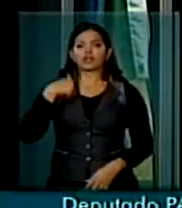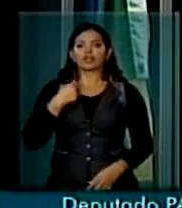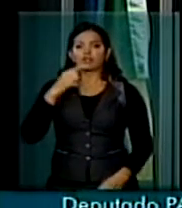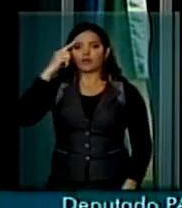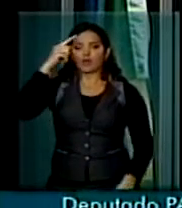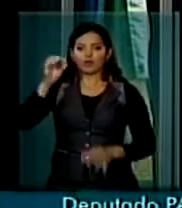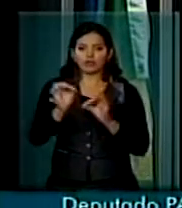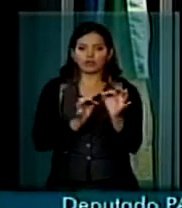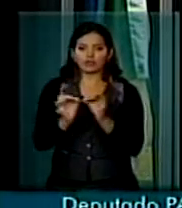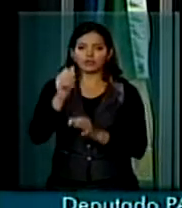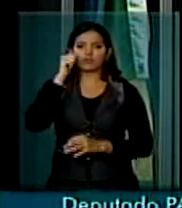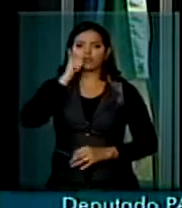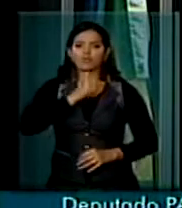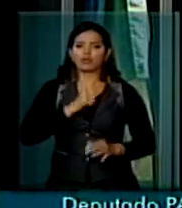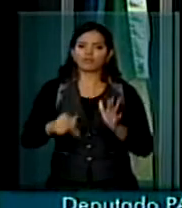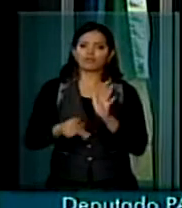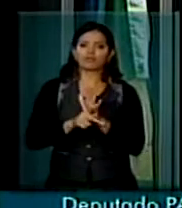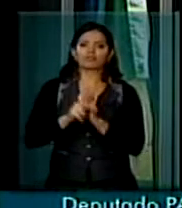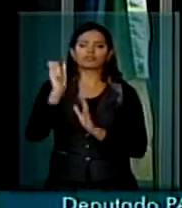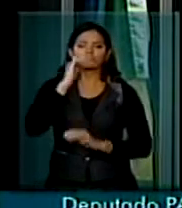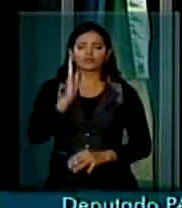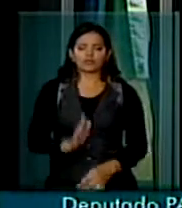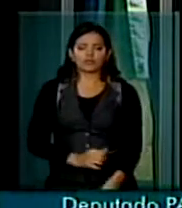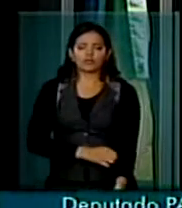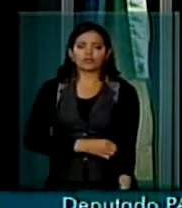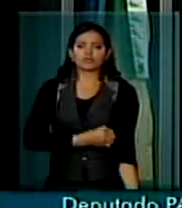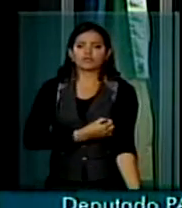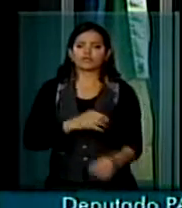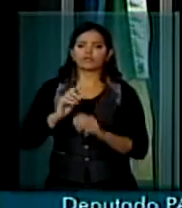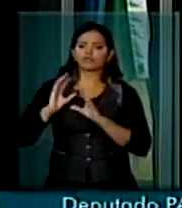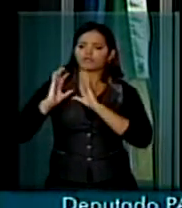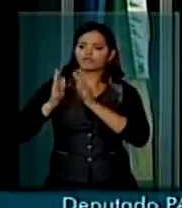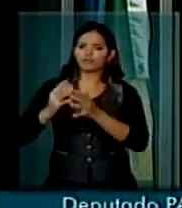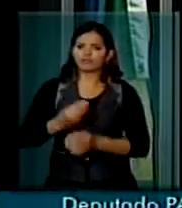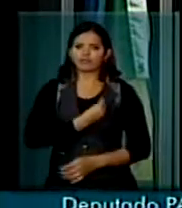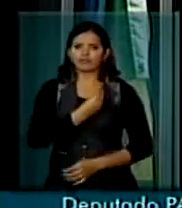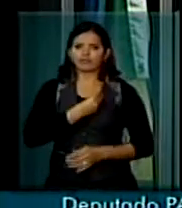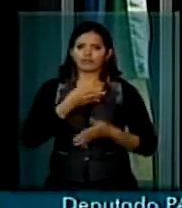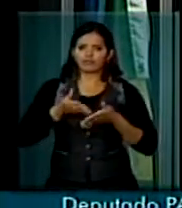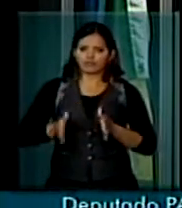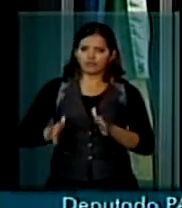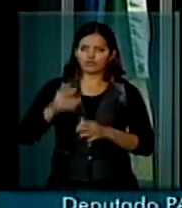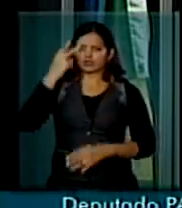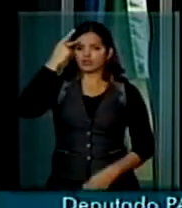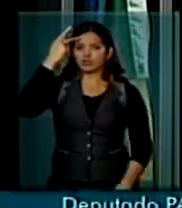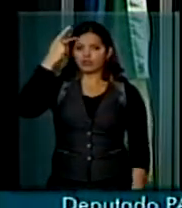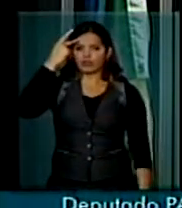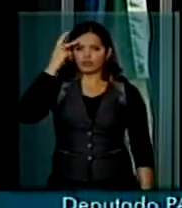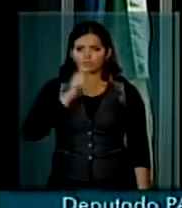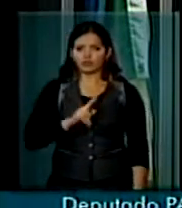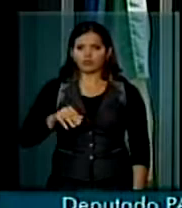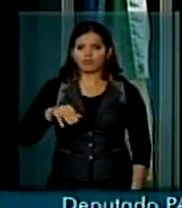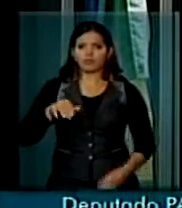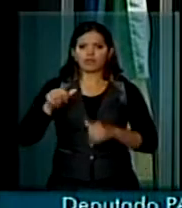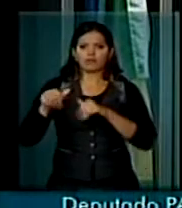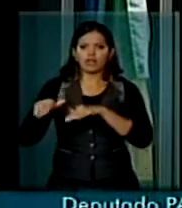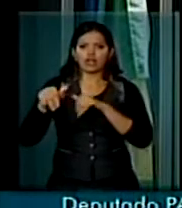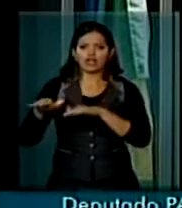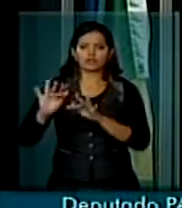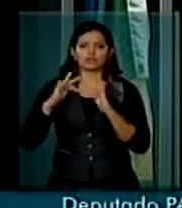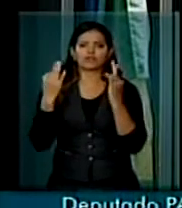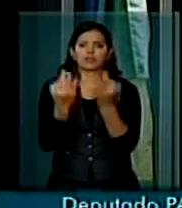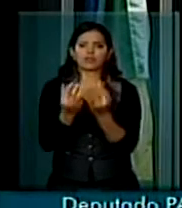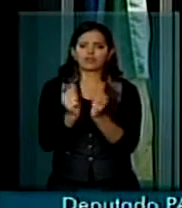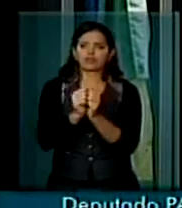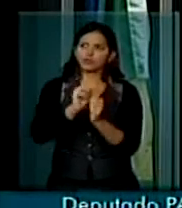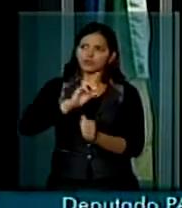pelas mulheres brasileiras, as mulheres brasileiras que viviam em São Paulo, e denominada a Marcha da Família com